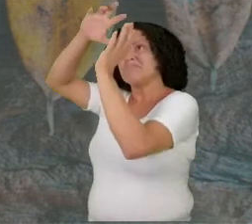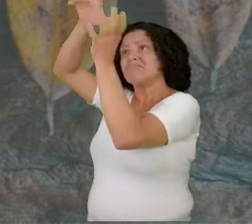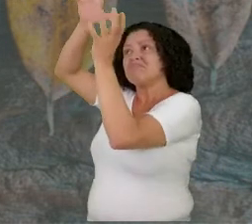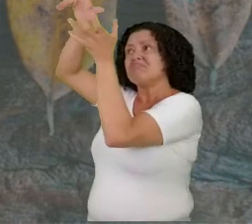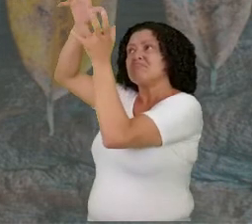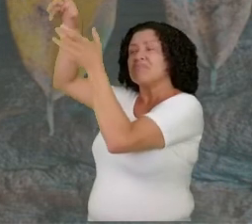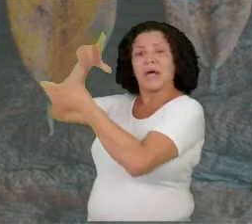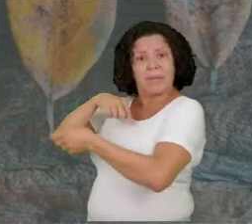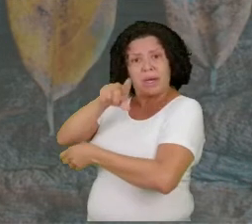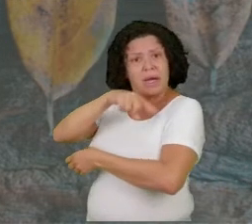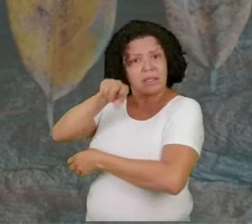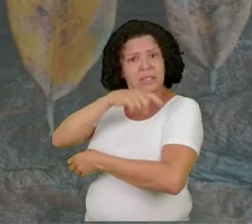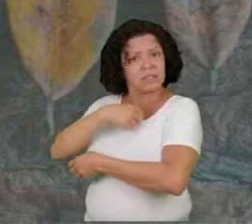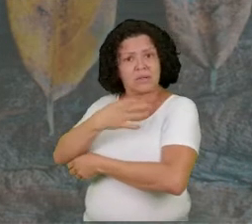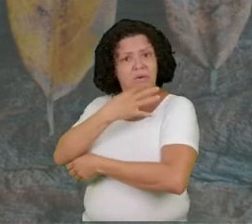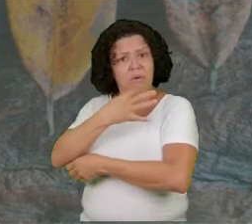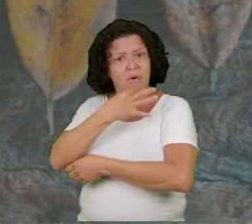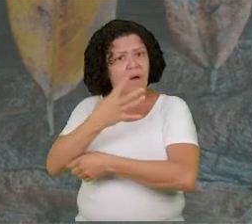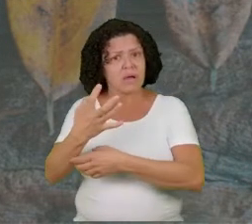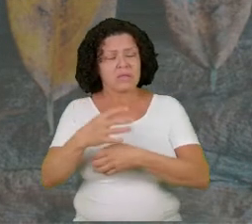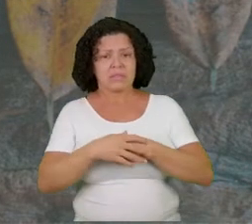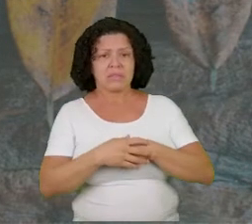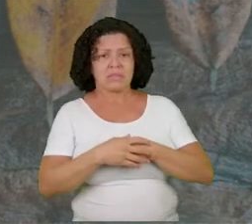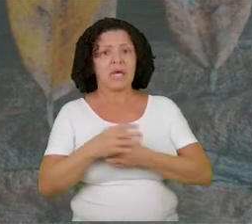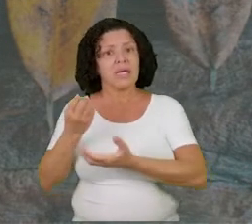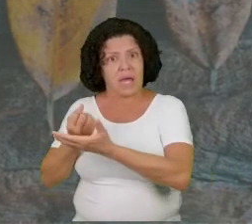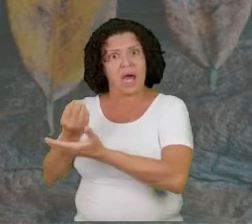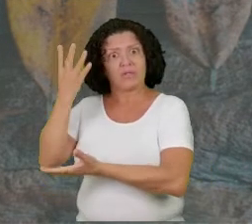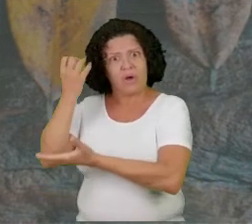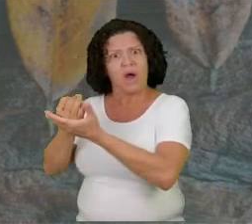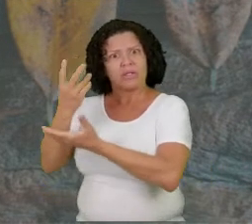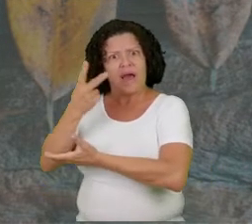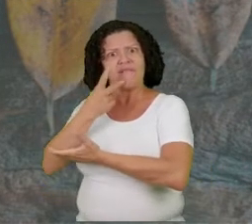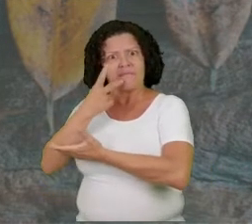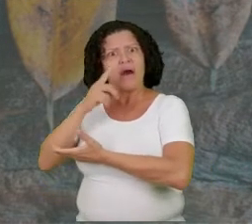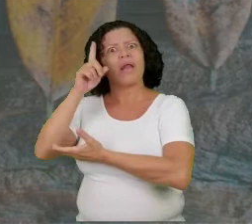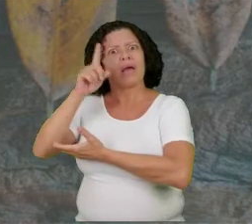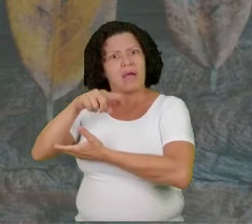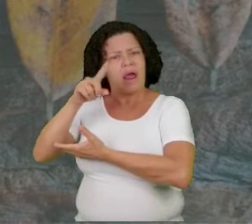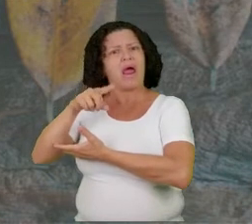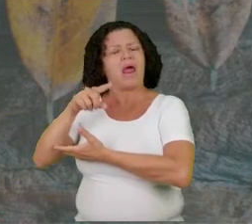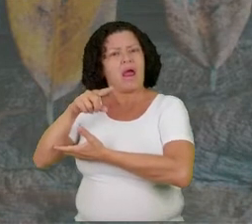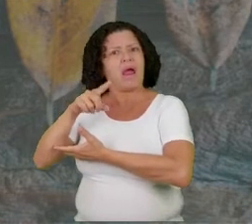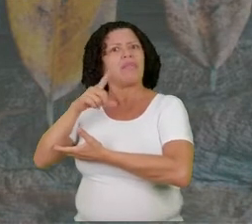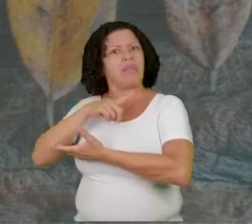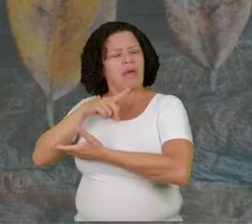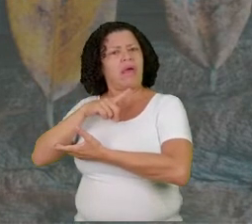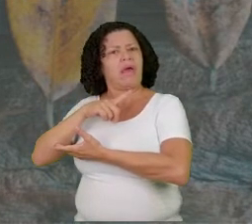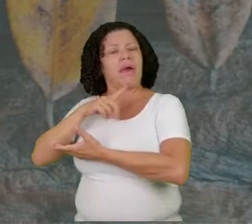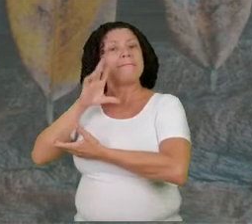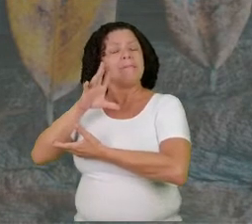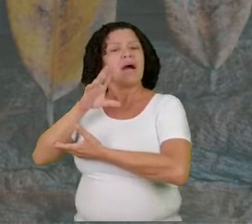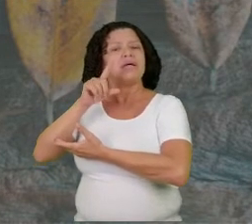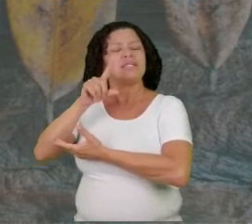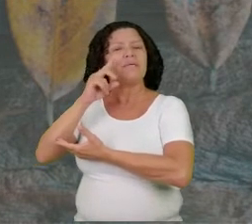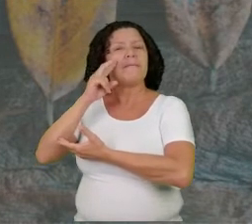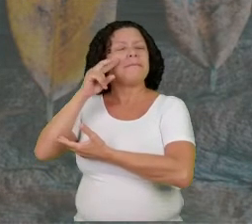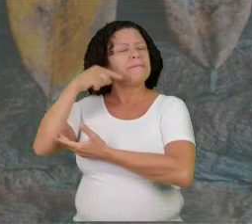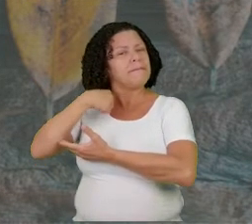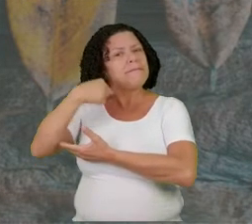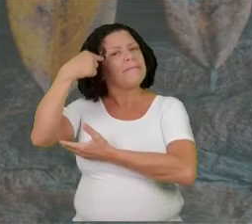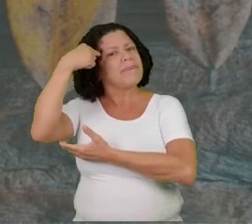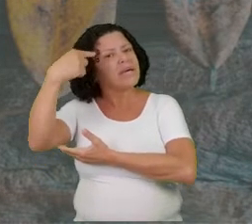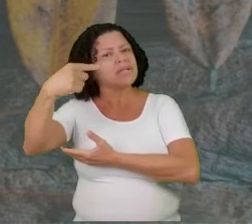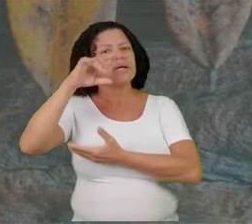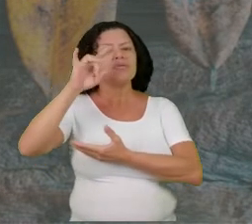nós desconhecemos e que muitos deles a doutrina nos diz que são habitados, né? Mas se olharmos só para o planeta